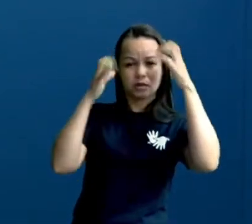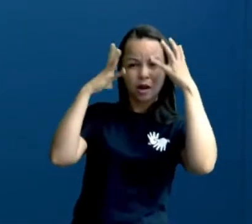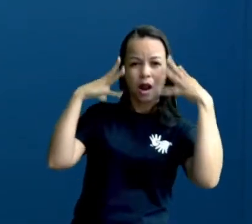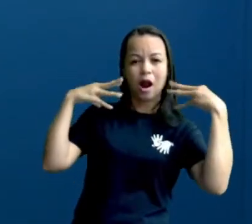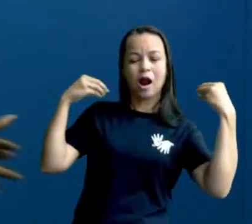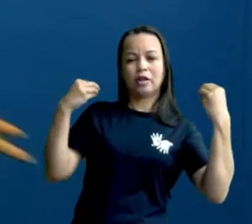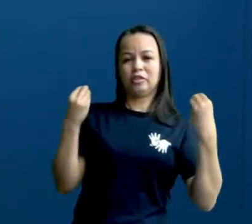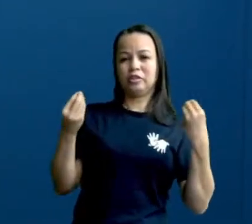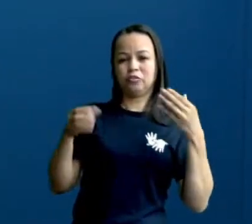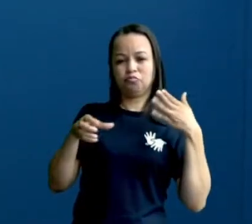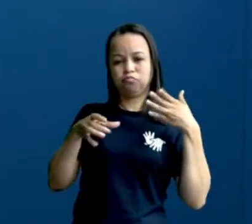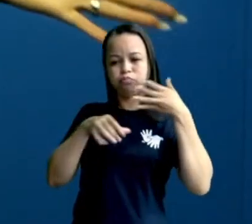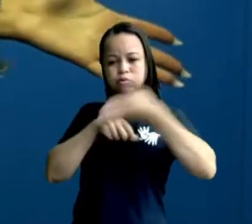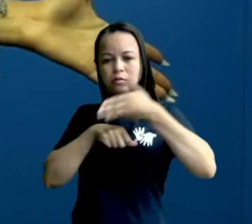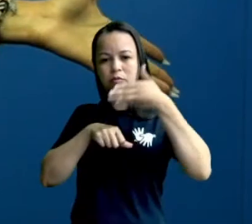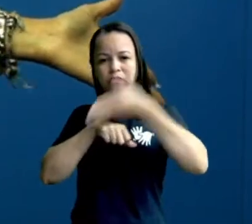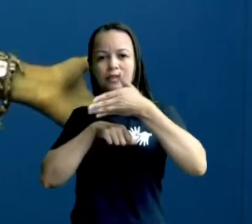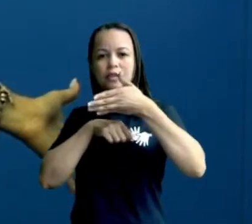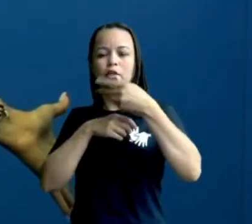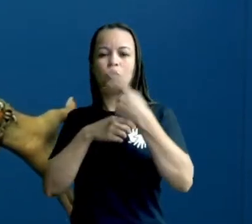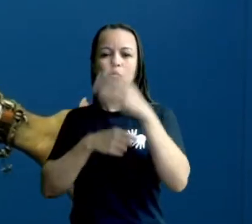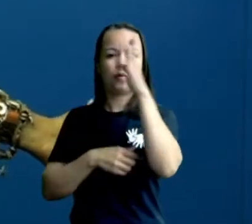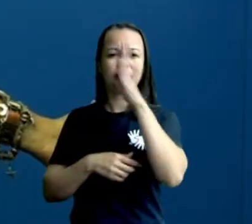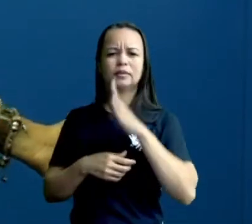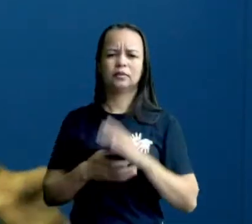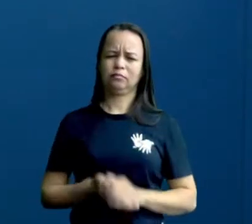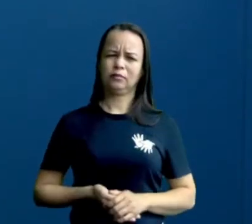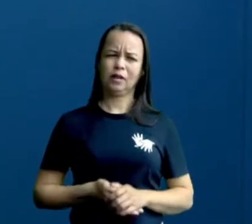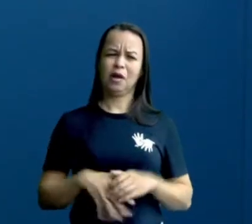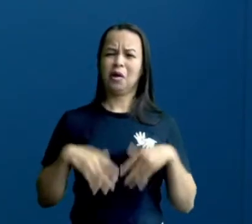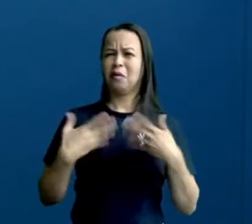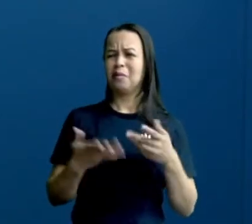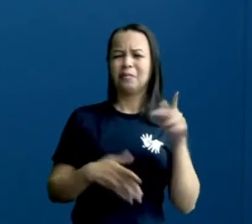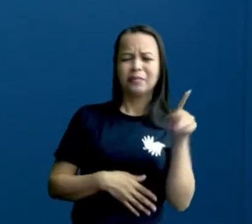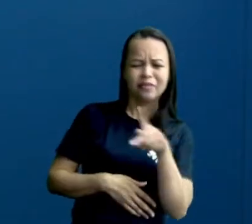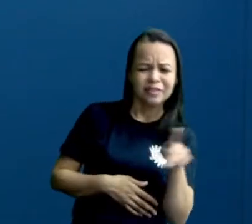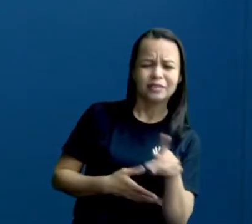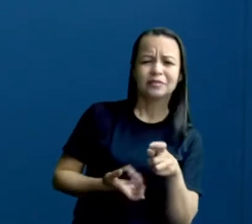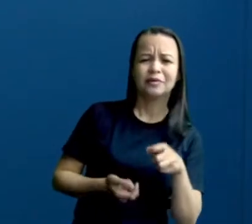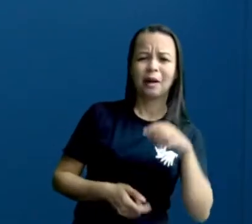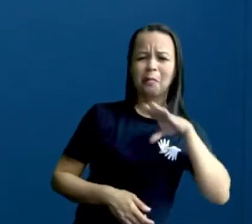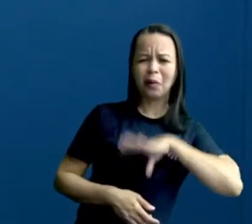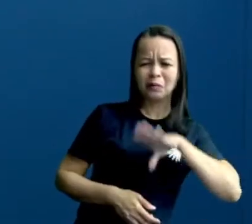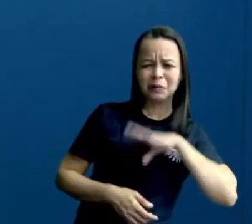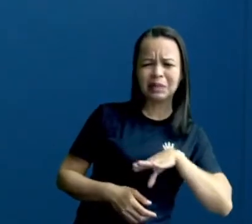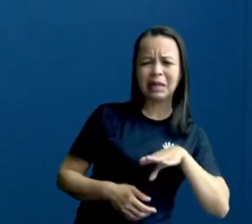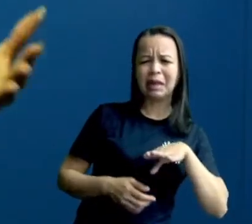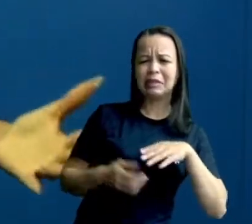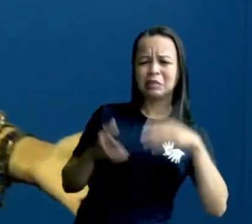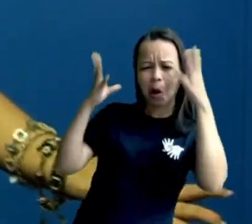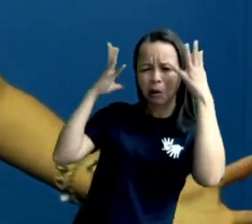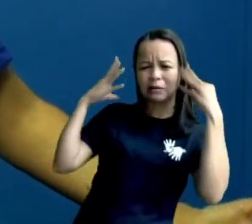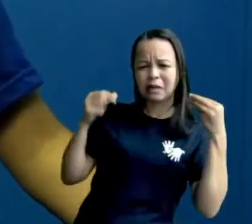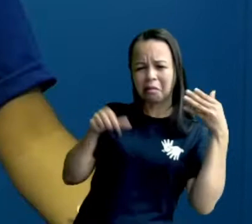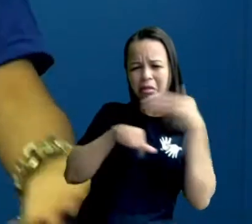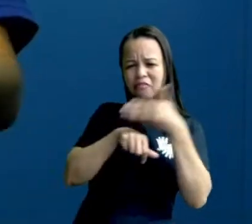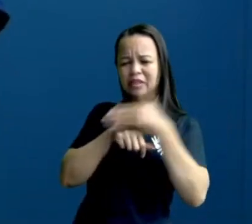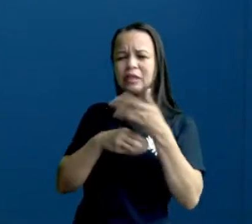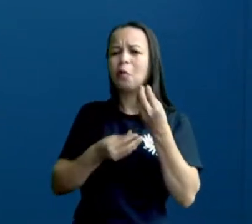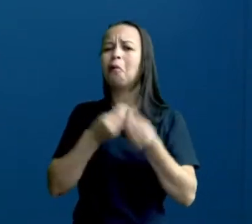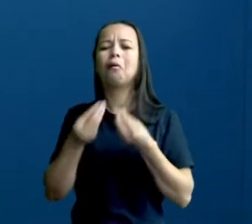era português, depois agora é holandês. Como era isso? Olha, na aula passada eu falei que os portugueses chegaram,